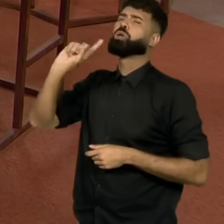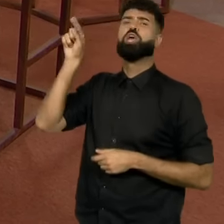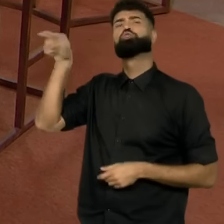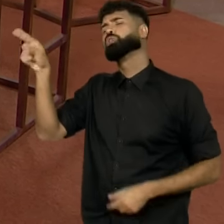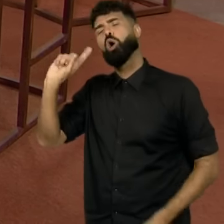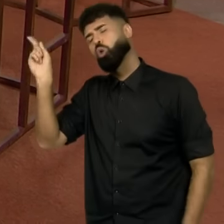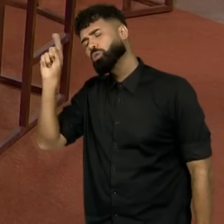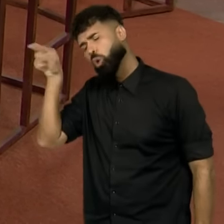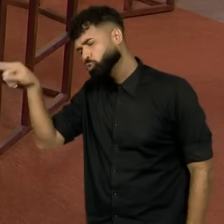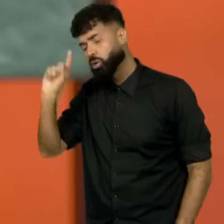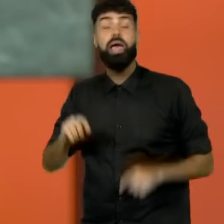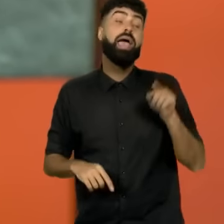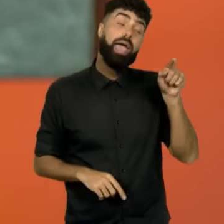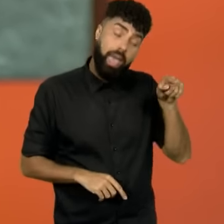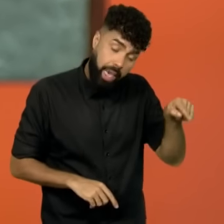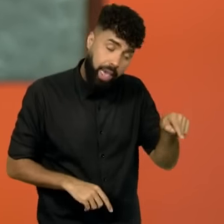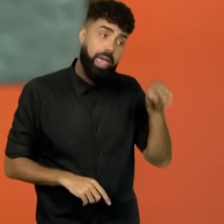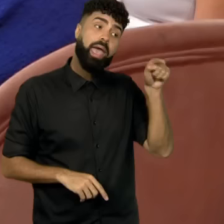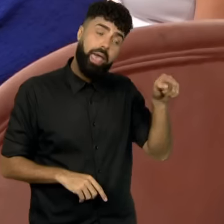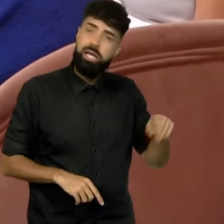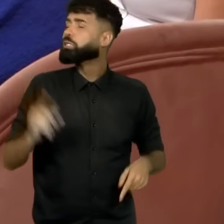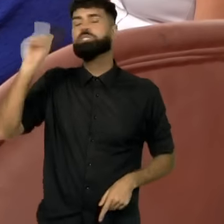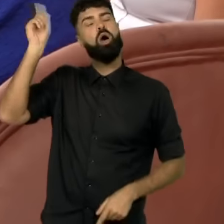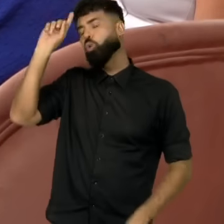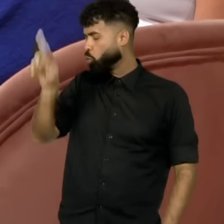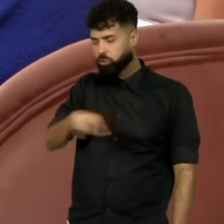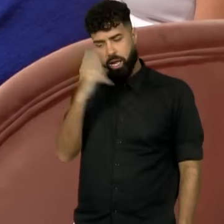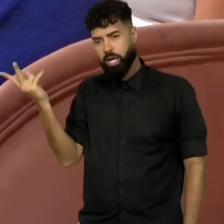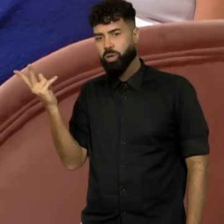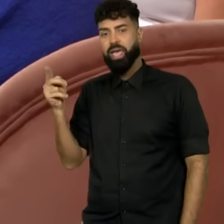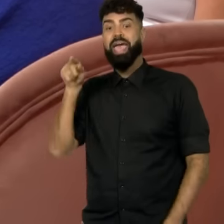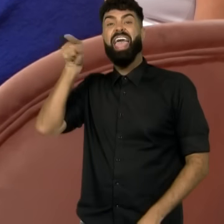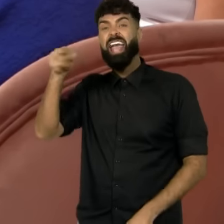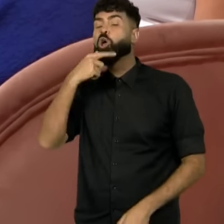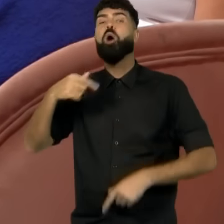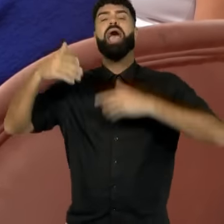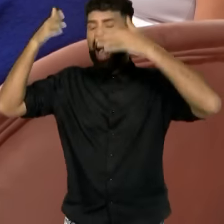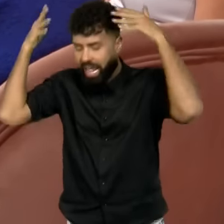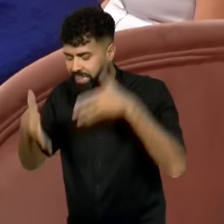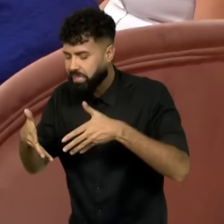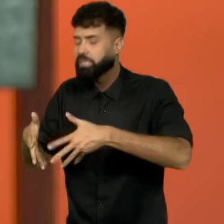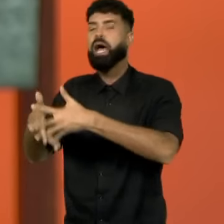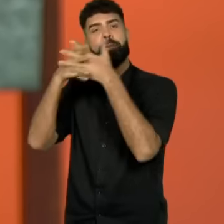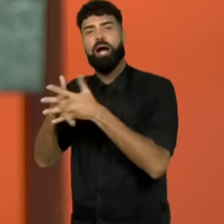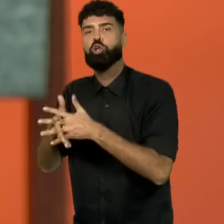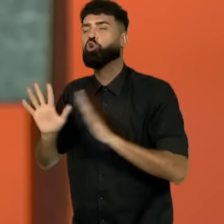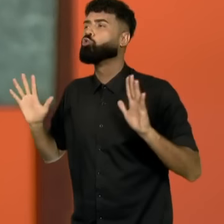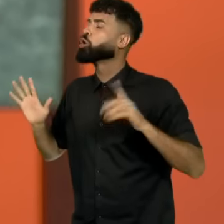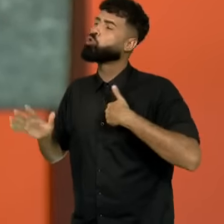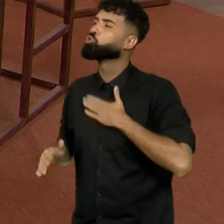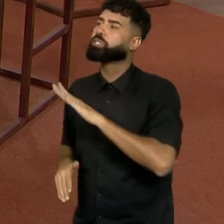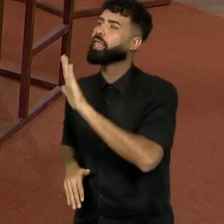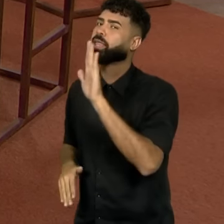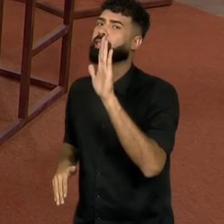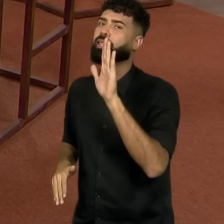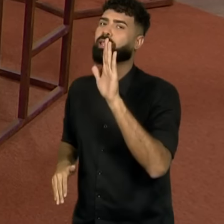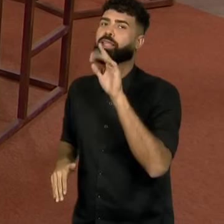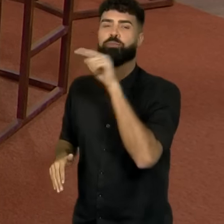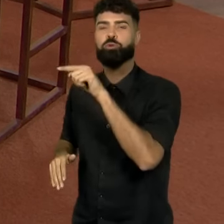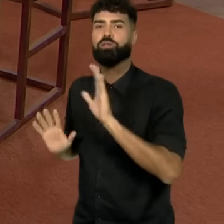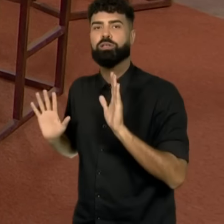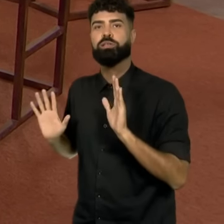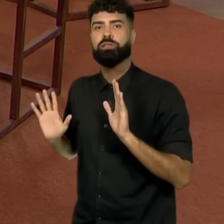qualquer repertório. Nada disso. Gente. É o contrário. Enterrou a carreira dela. Não, eu discordo enterrou de você. Enterrou é tanto que a grava... Eu...